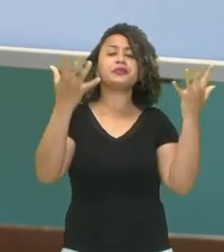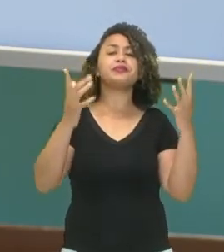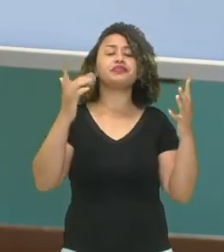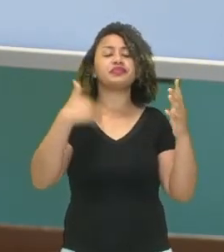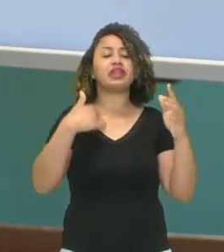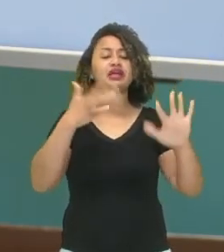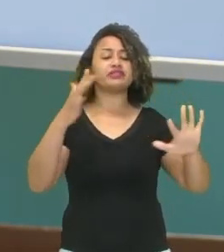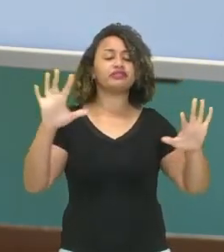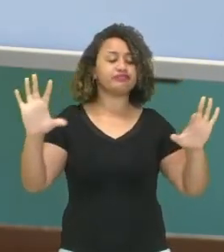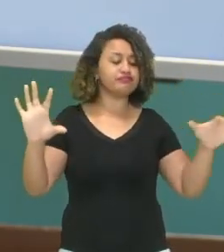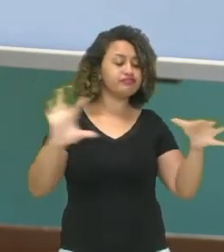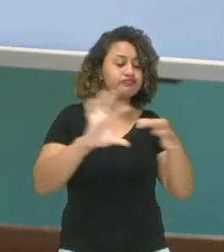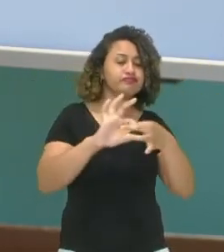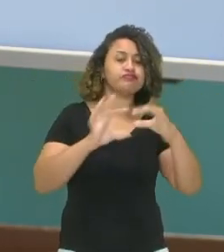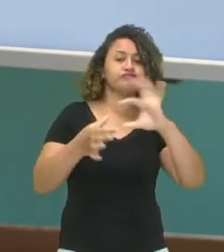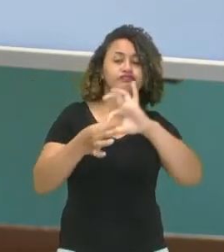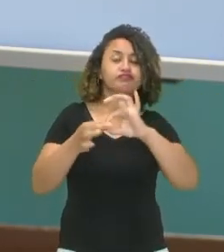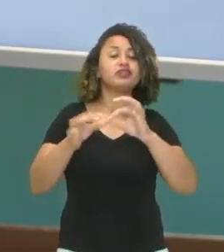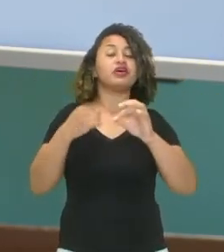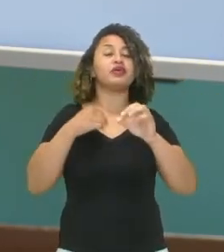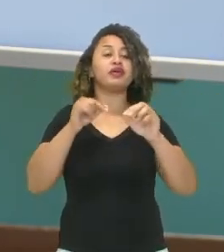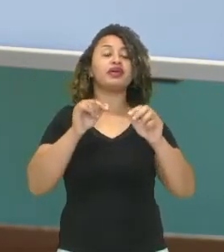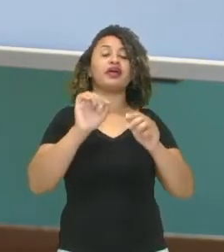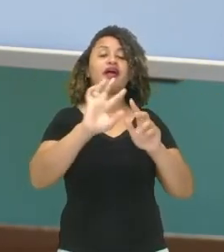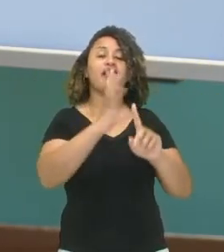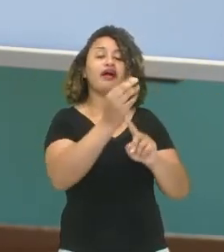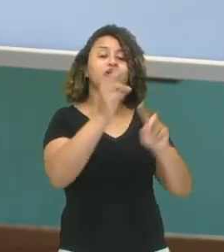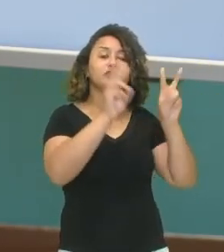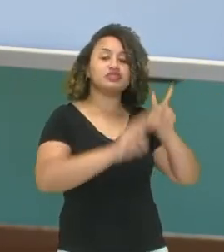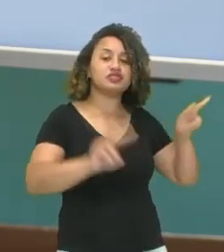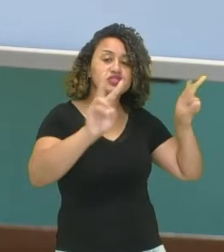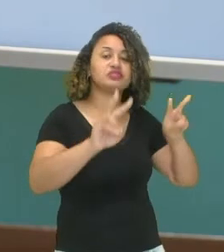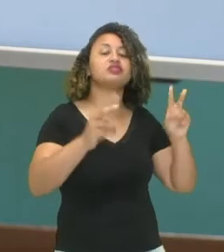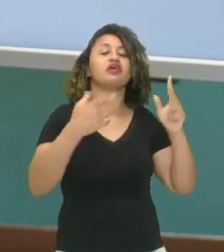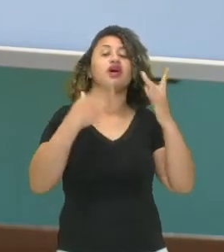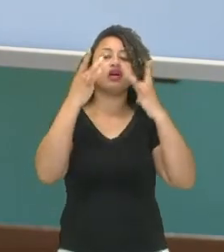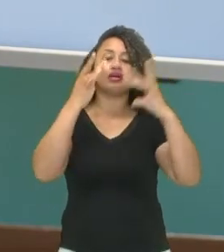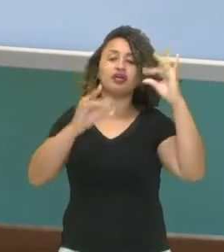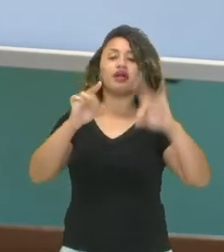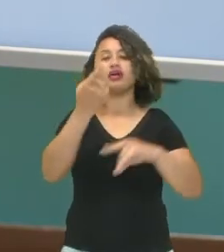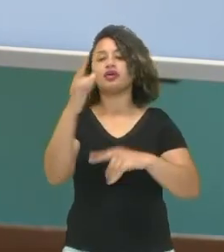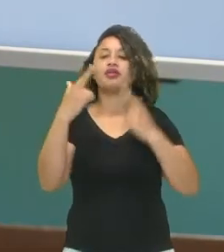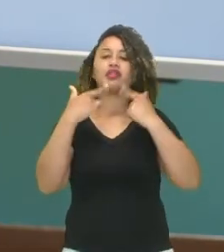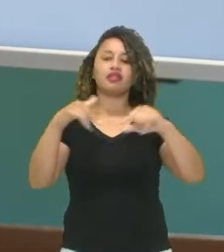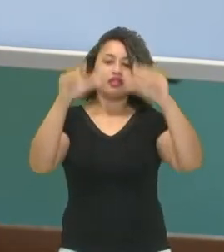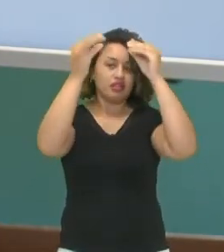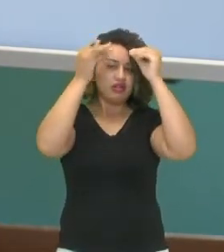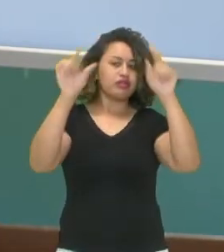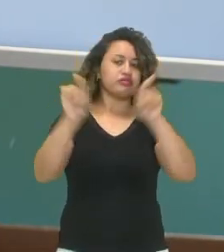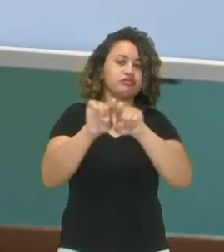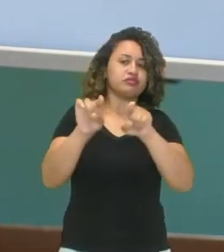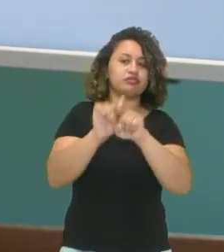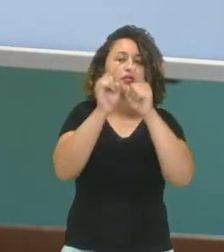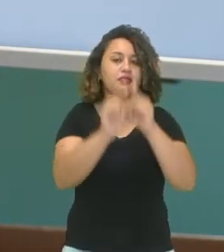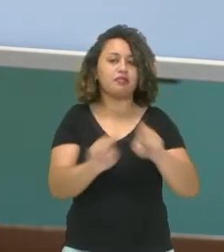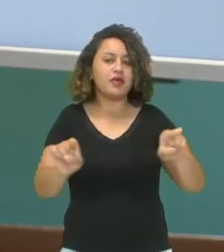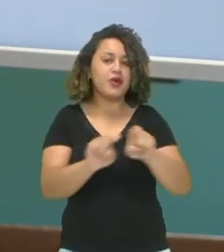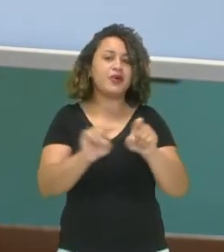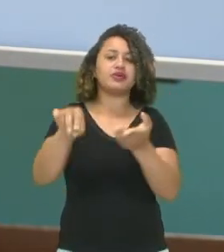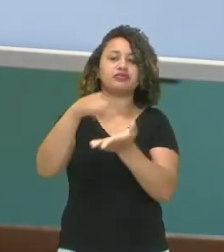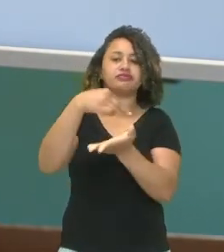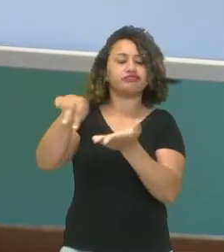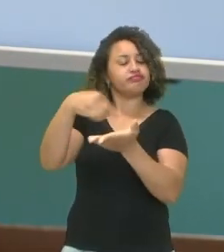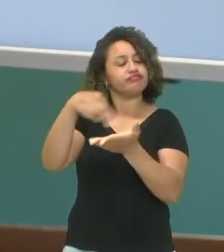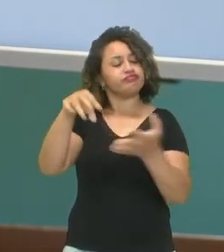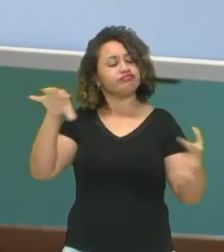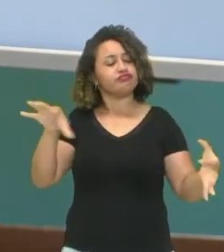de mão dada, tanto a arte visual quanto o teatro e outras linguagens, como música, dança. Às vezes eles se encontram e falam